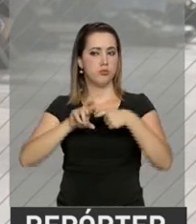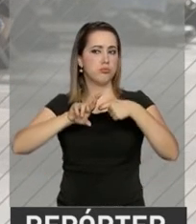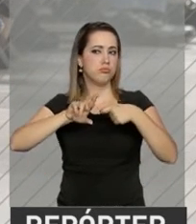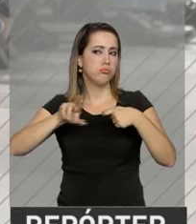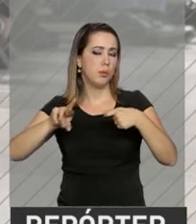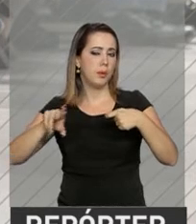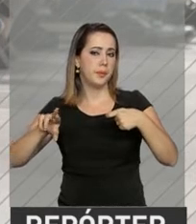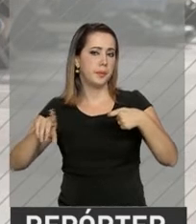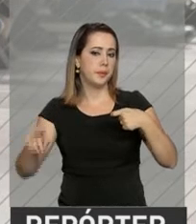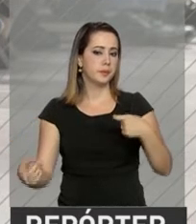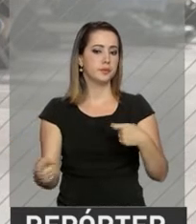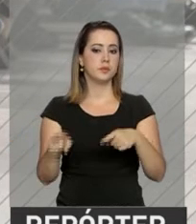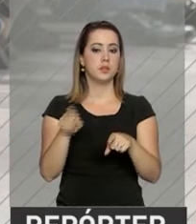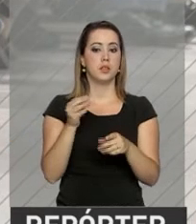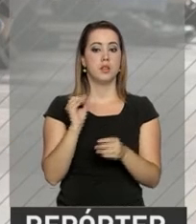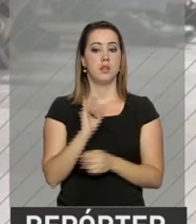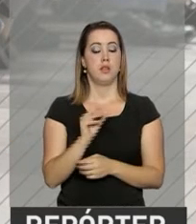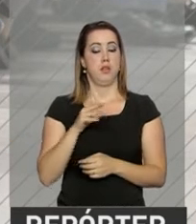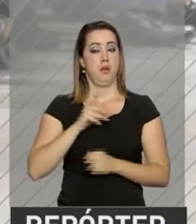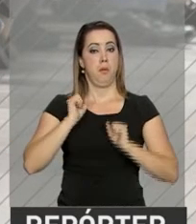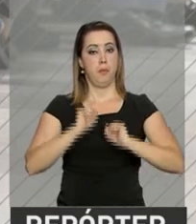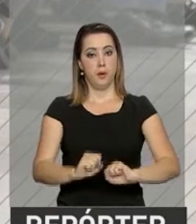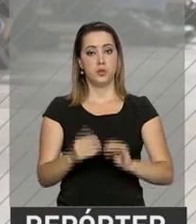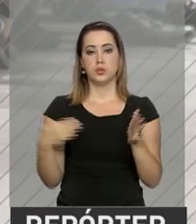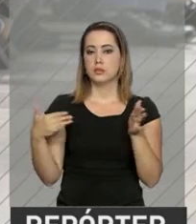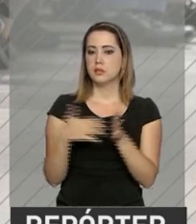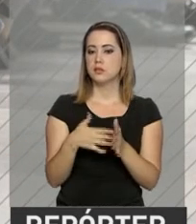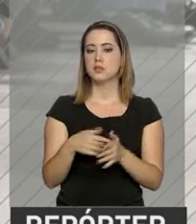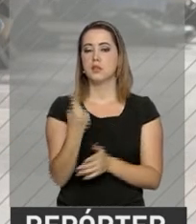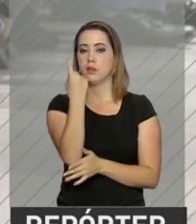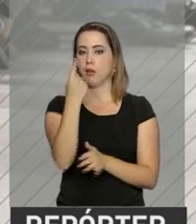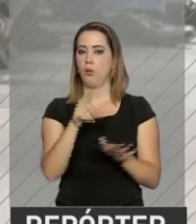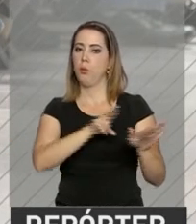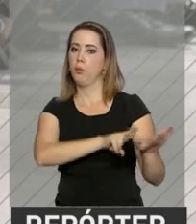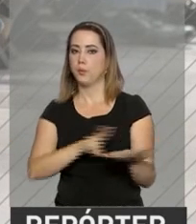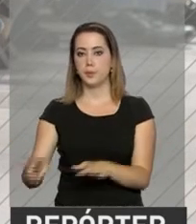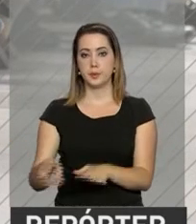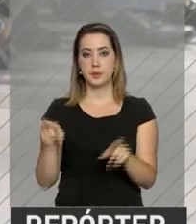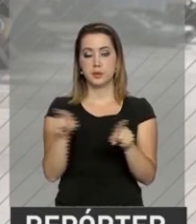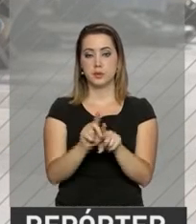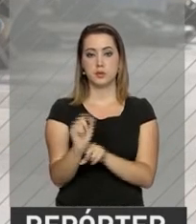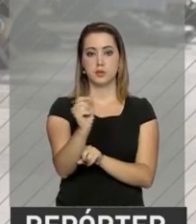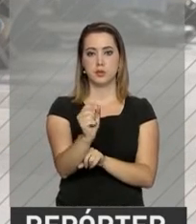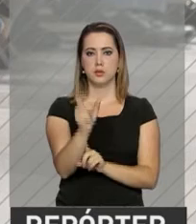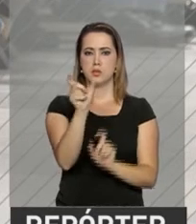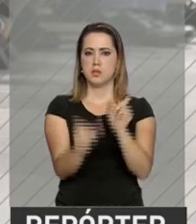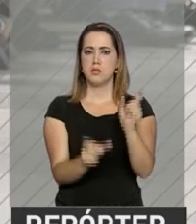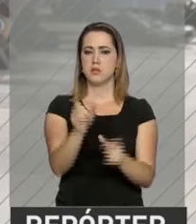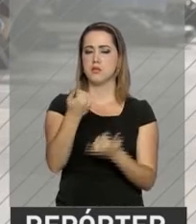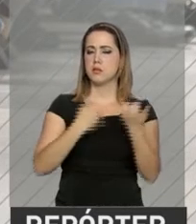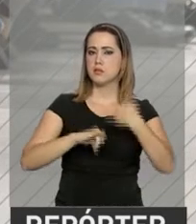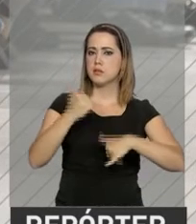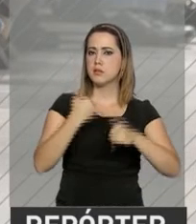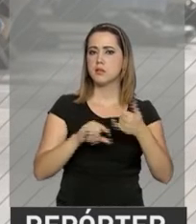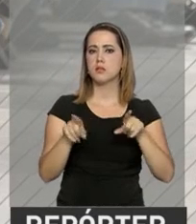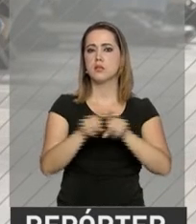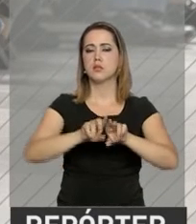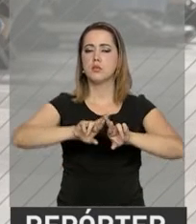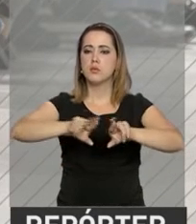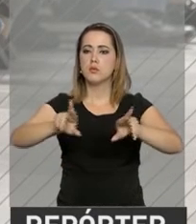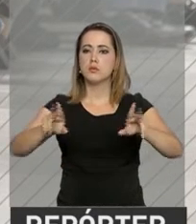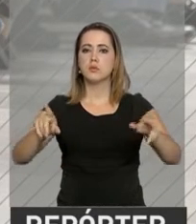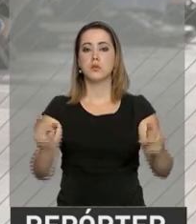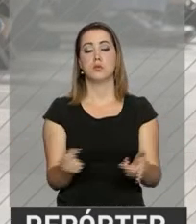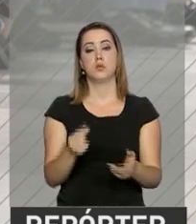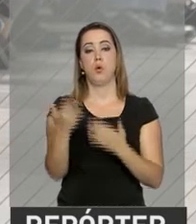ginecologia e odontologia podem ser realizadas em uma semana serviços diagnósticos de terapia e de sessões